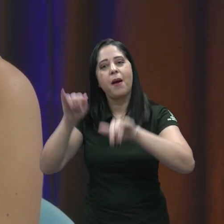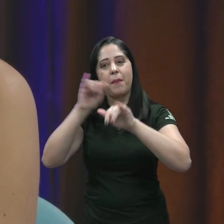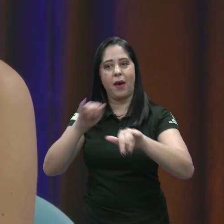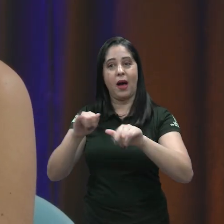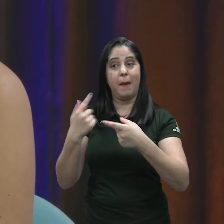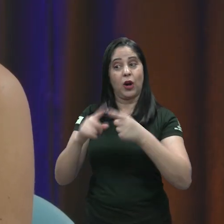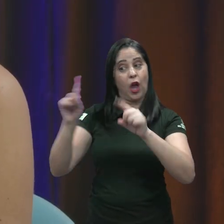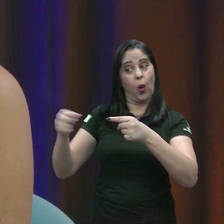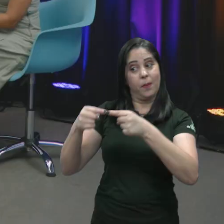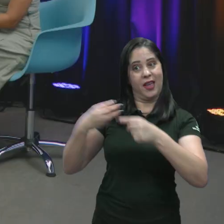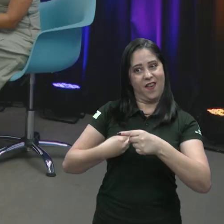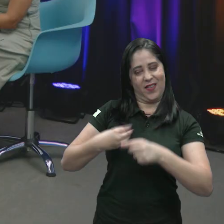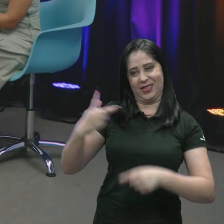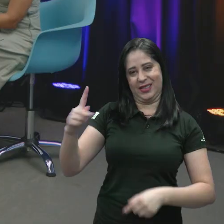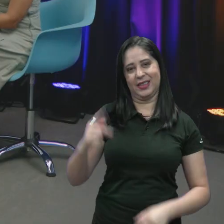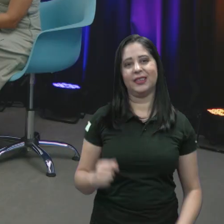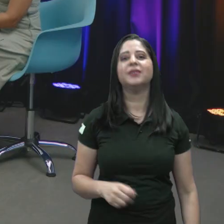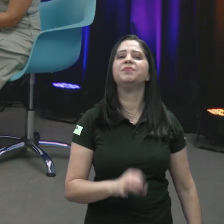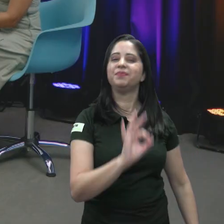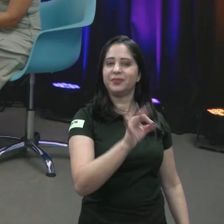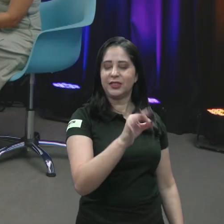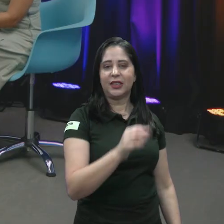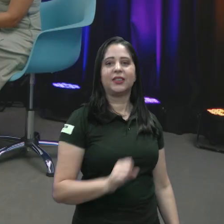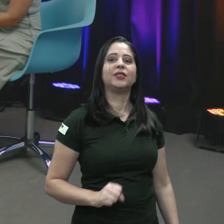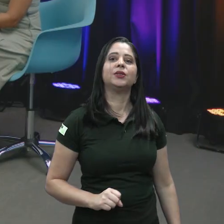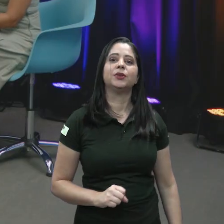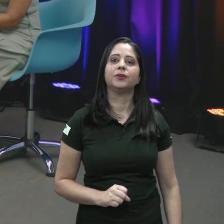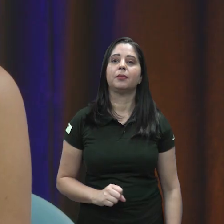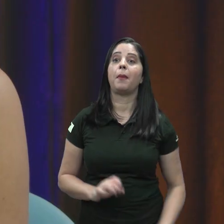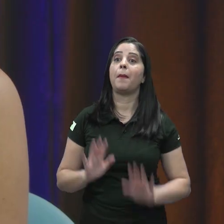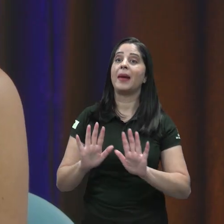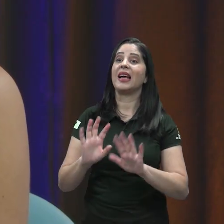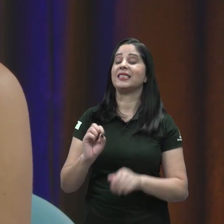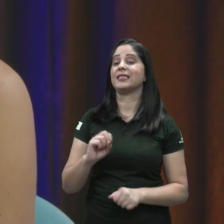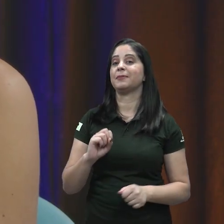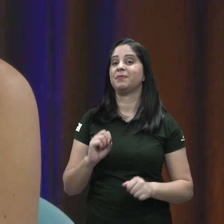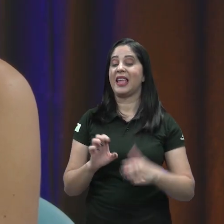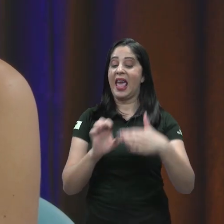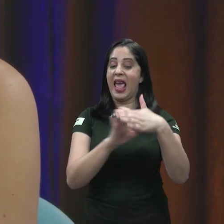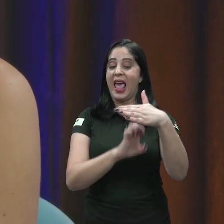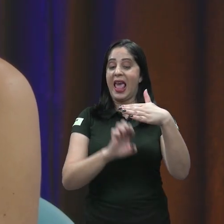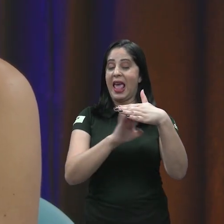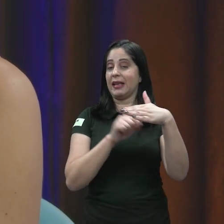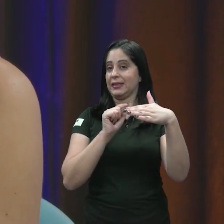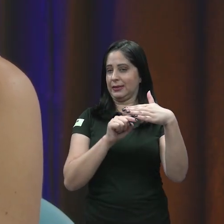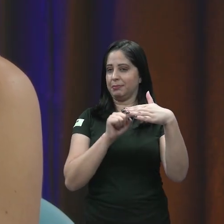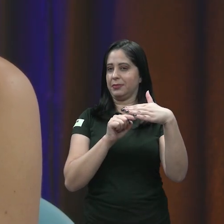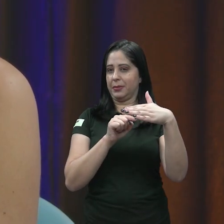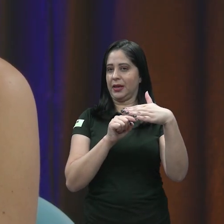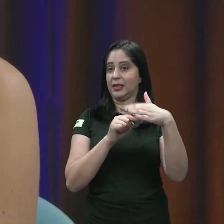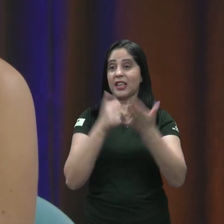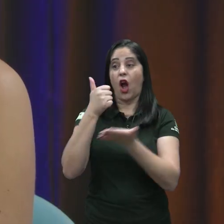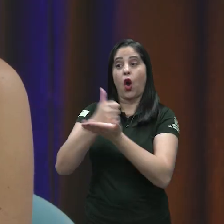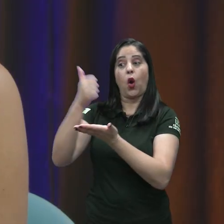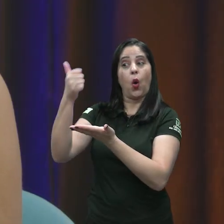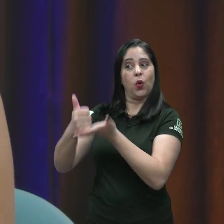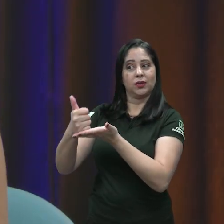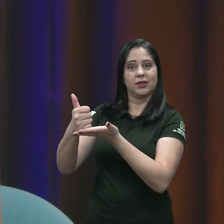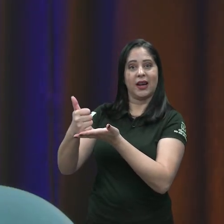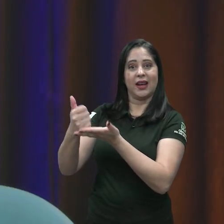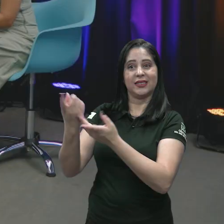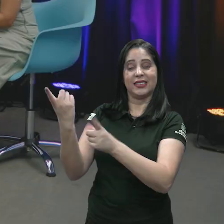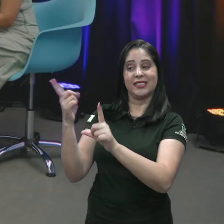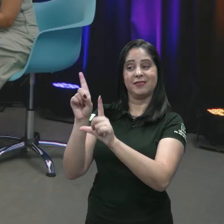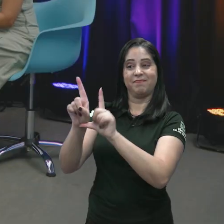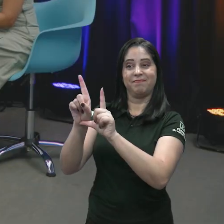faz sentido da sua rotina, né? Exatamente isso, exatamente. Qual o maior erro quando a empresa contrata um influenciador e busca